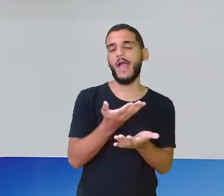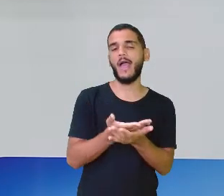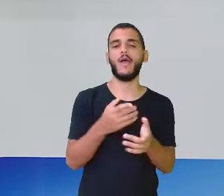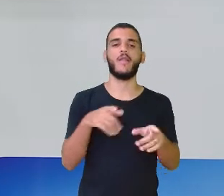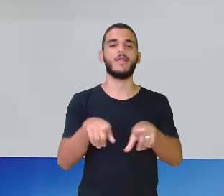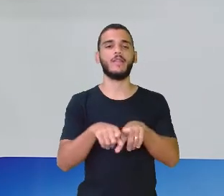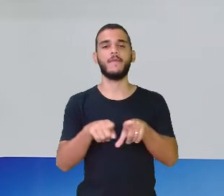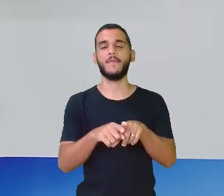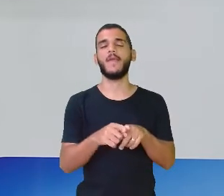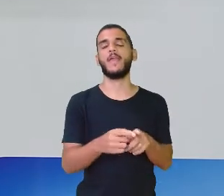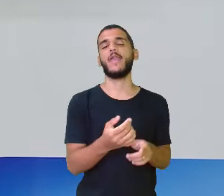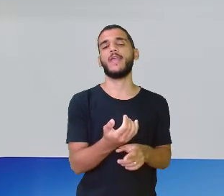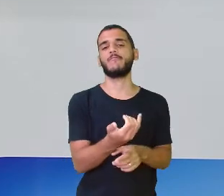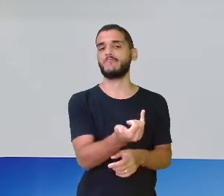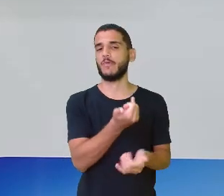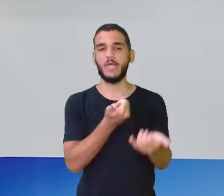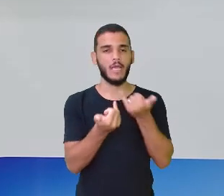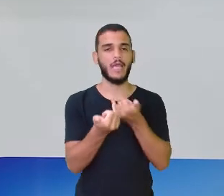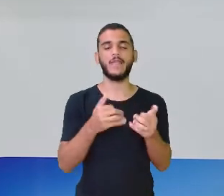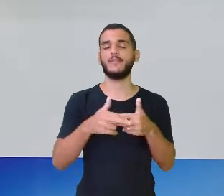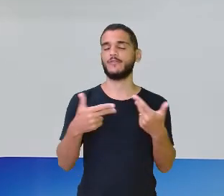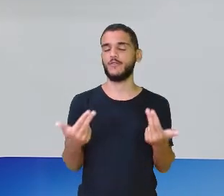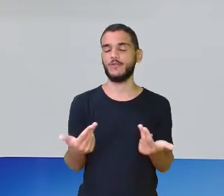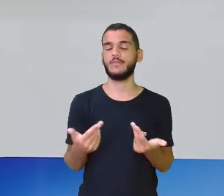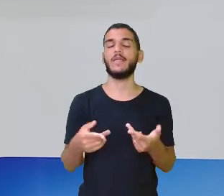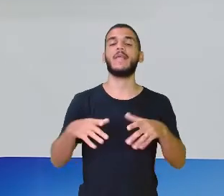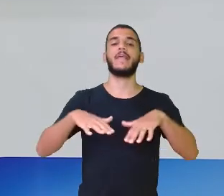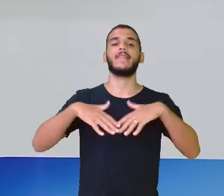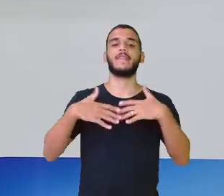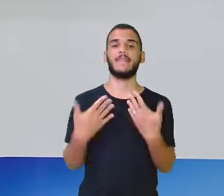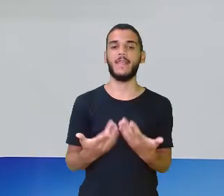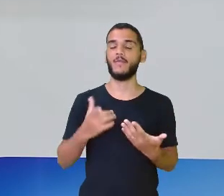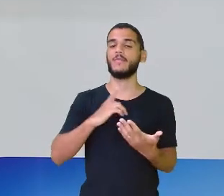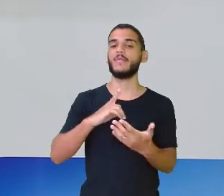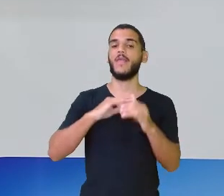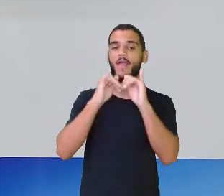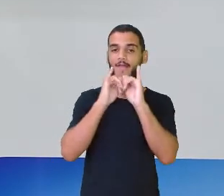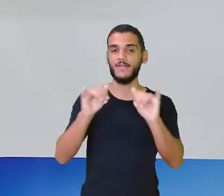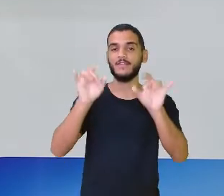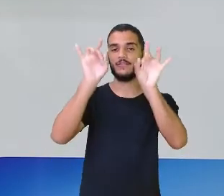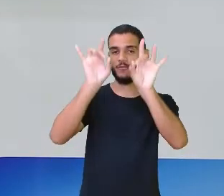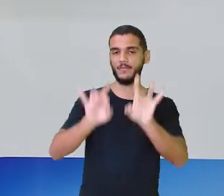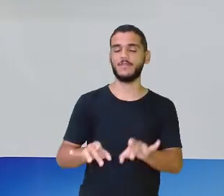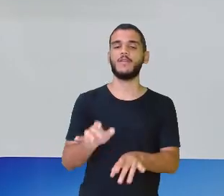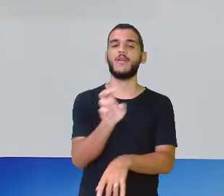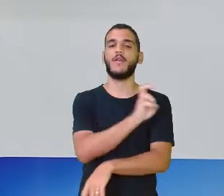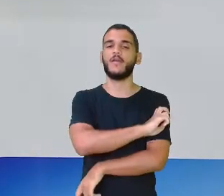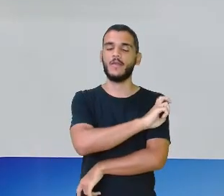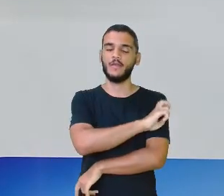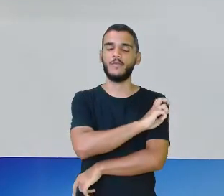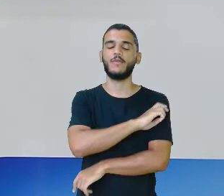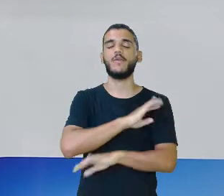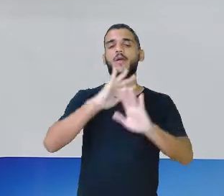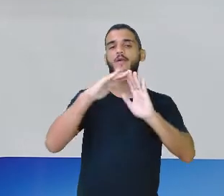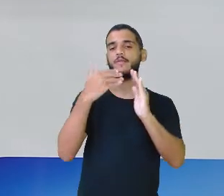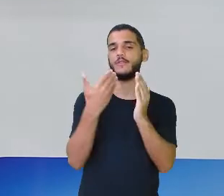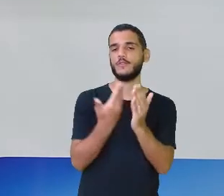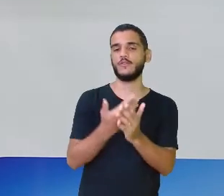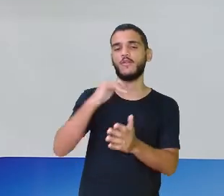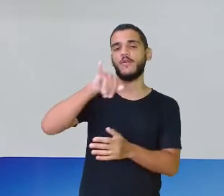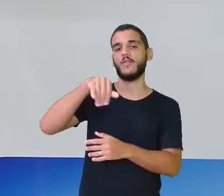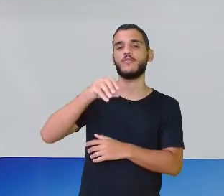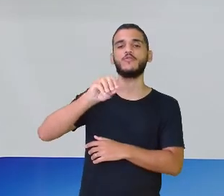recadinho. Inclusive, eu vou mandar um recado especial para os alunos do quinto ano da escola